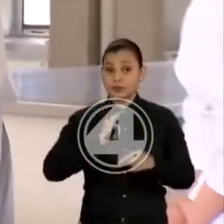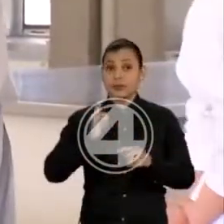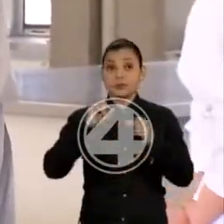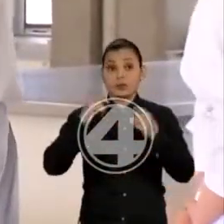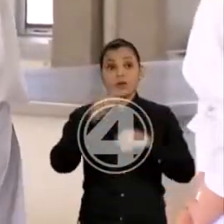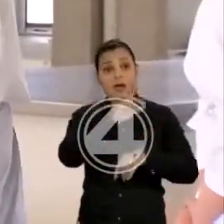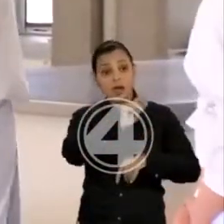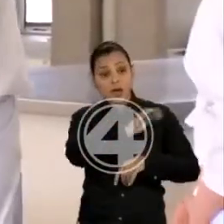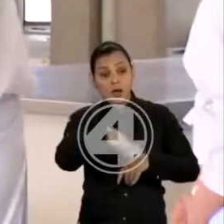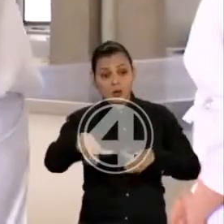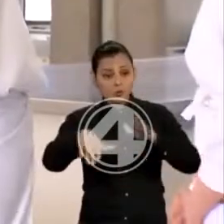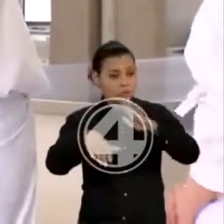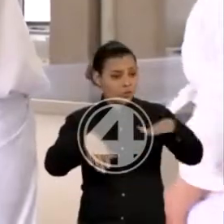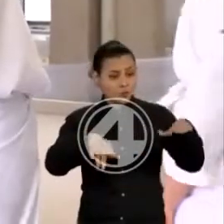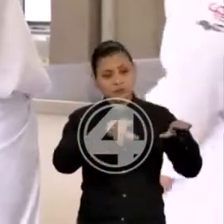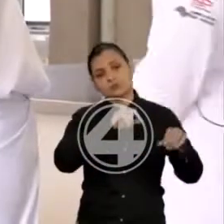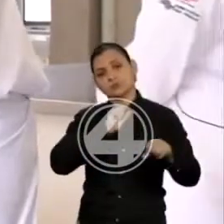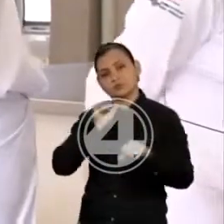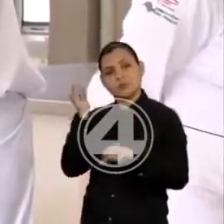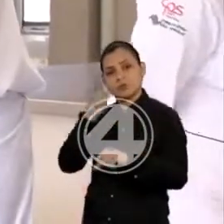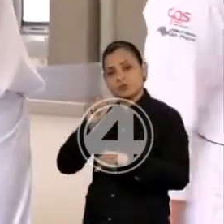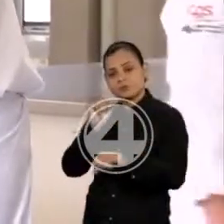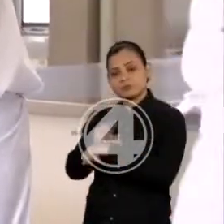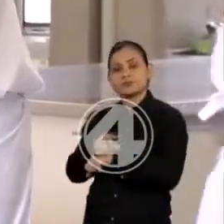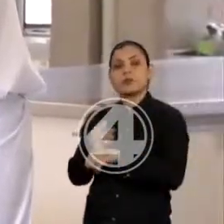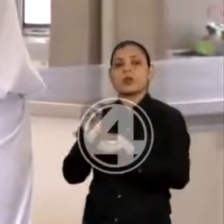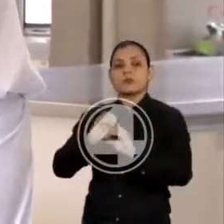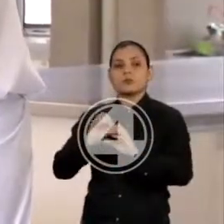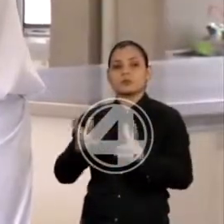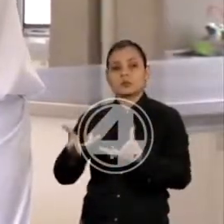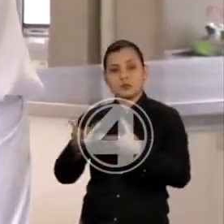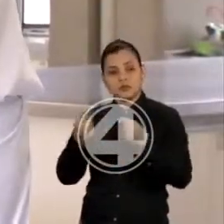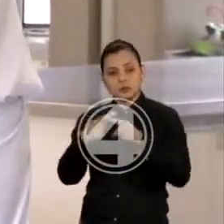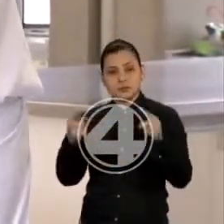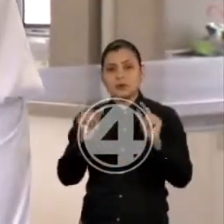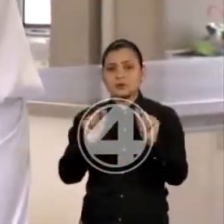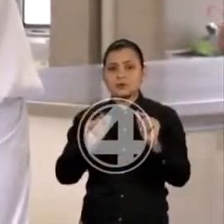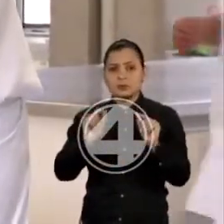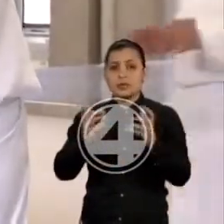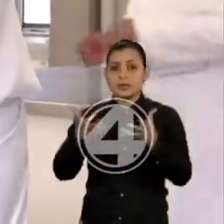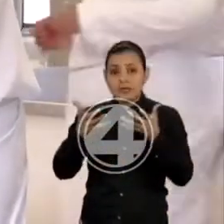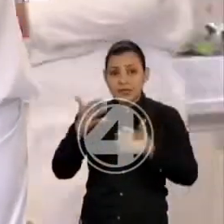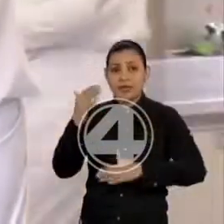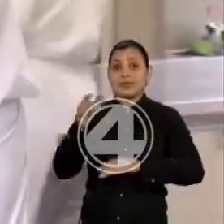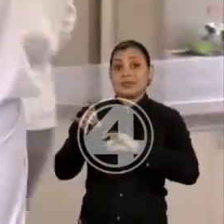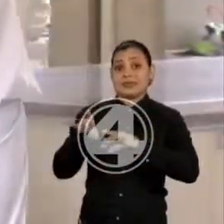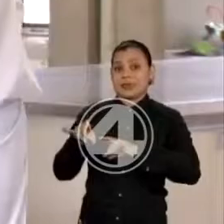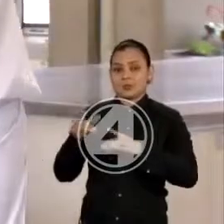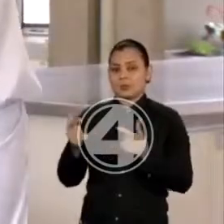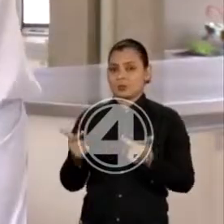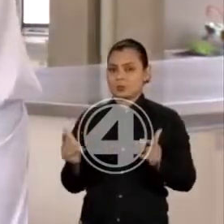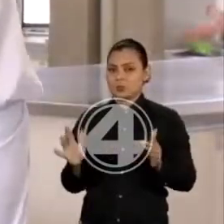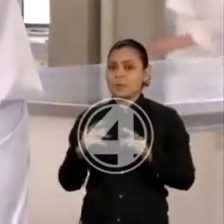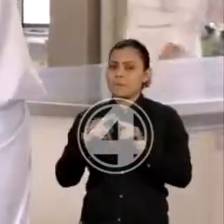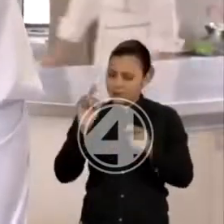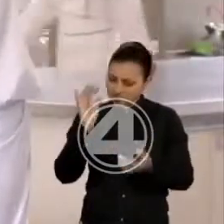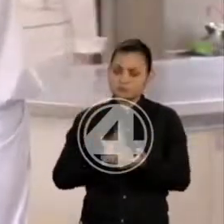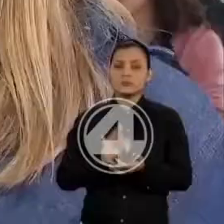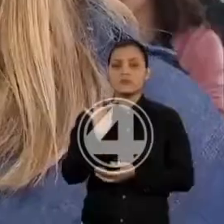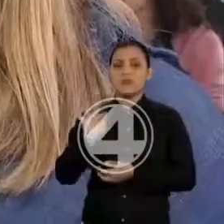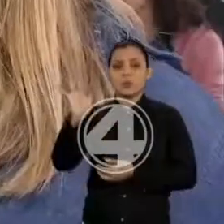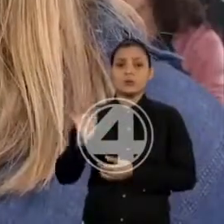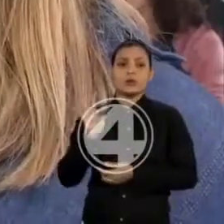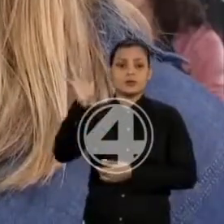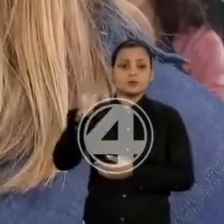selecionando alunos que procuram uma educação de qualidade, mas nem sempre pensando em uma carreira técnica, e sim no ensino